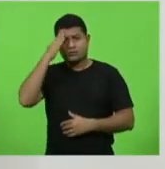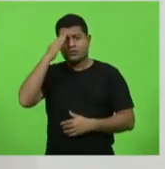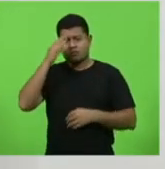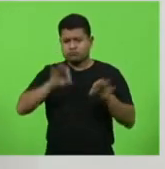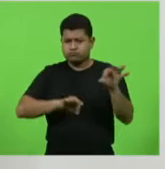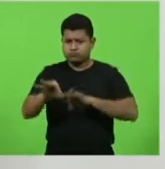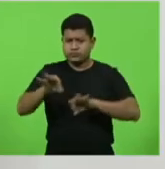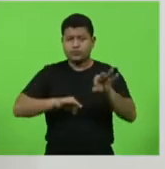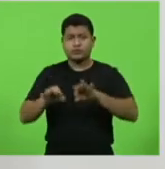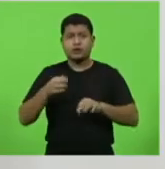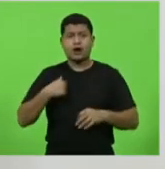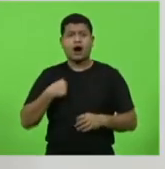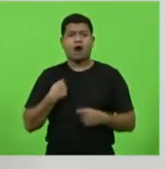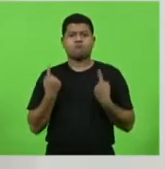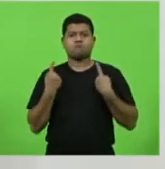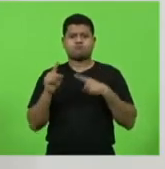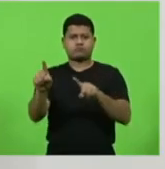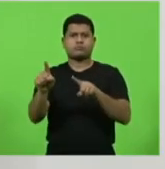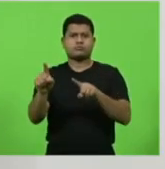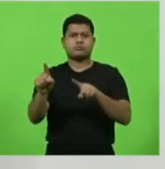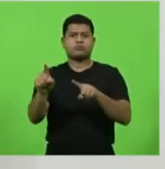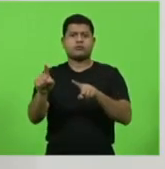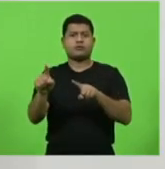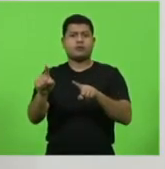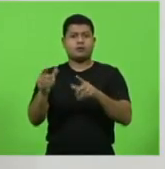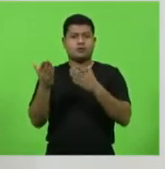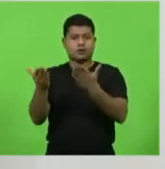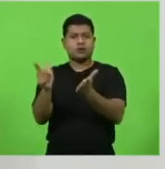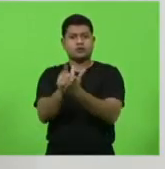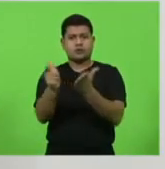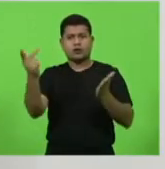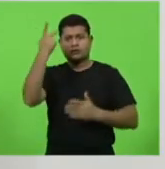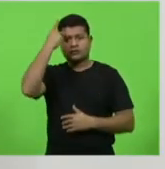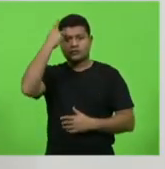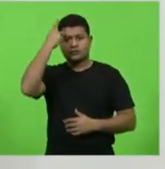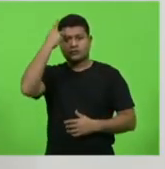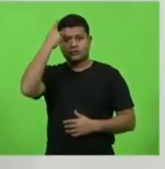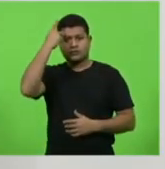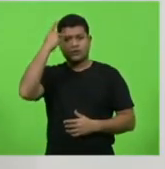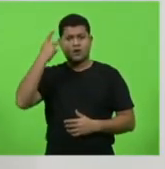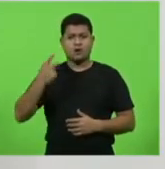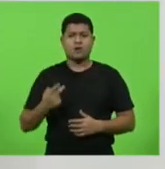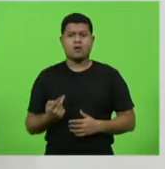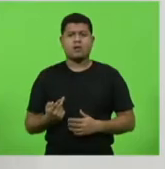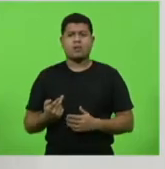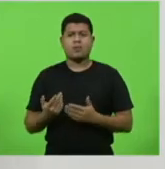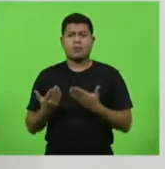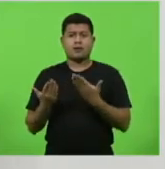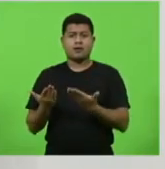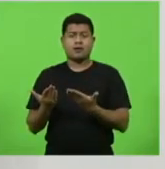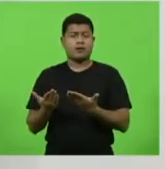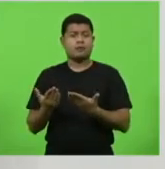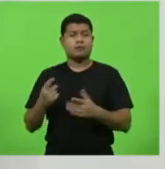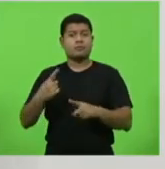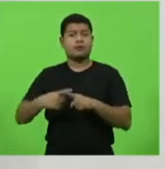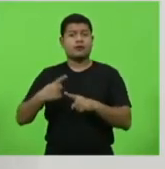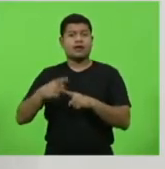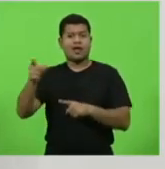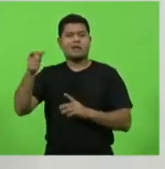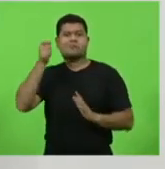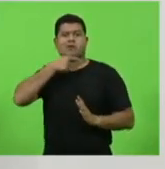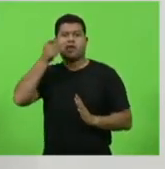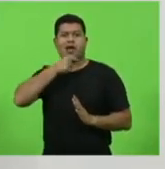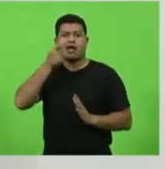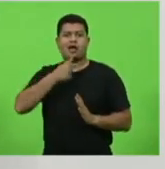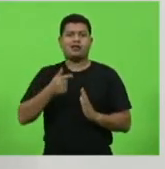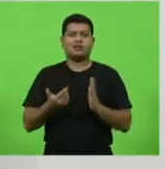meu repúdio à Folha de São Paulo por ter feito chacota em cima da figura